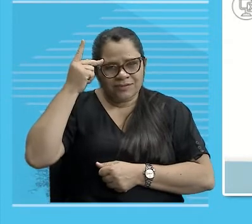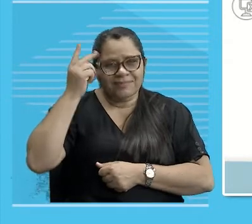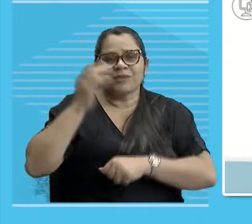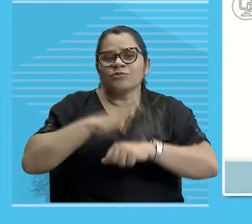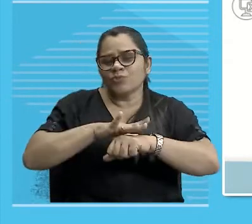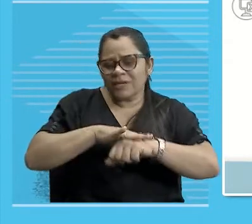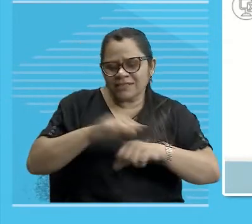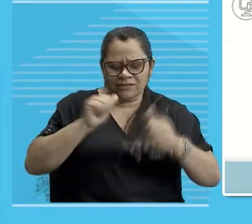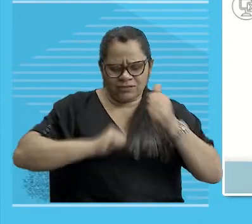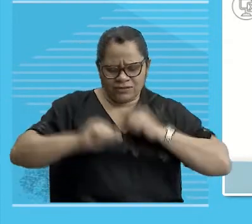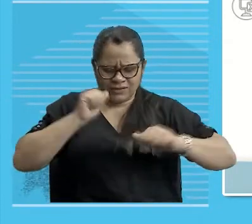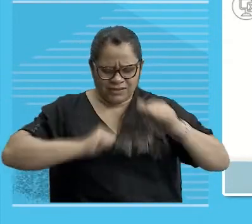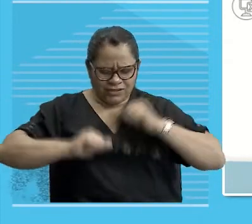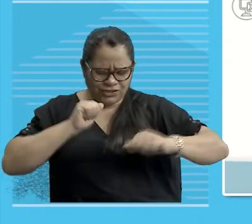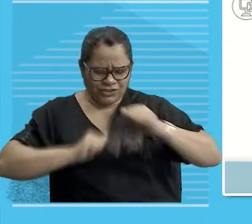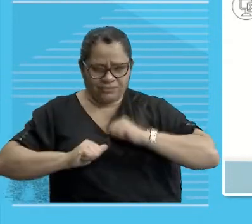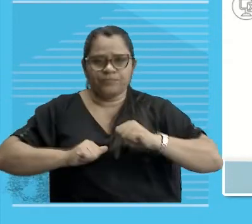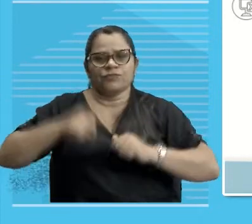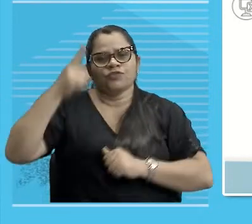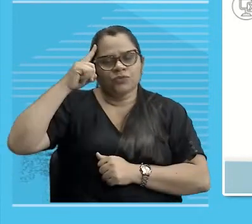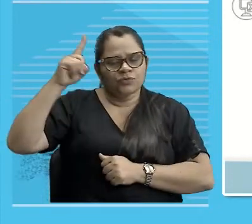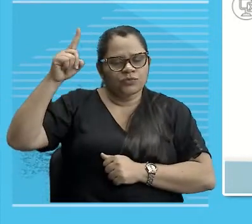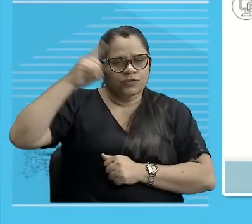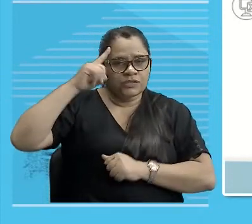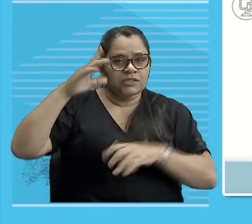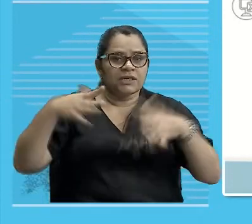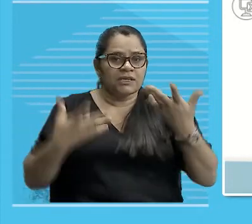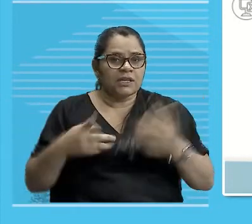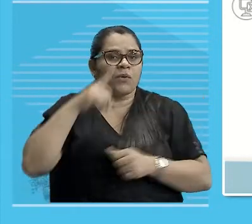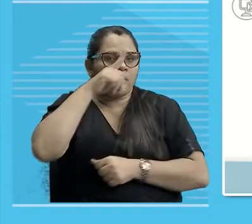dias. Isso não é brincadeira não, gente. Isso é sério.